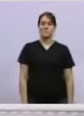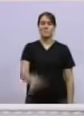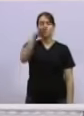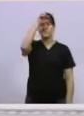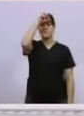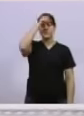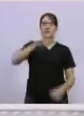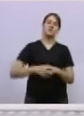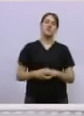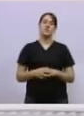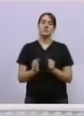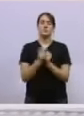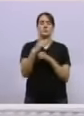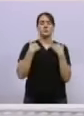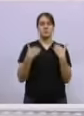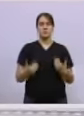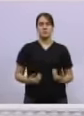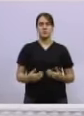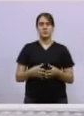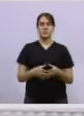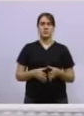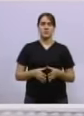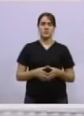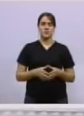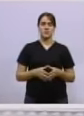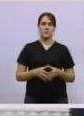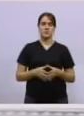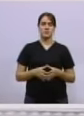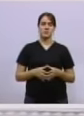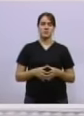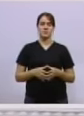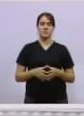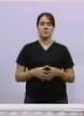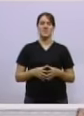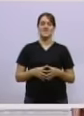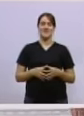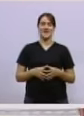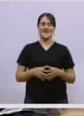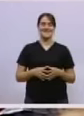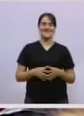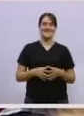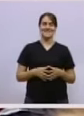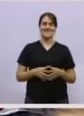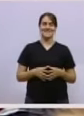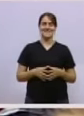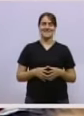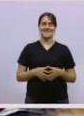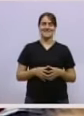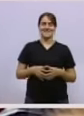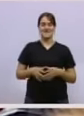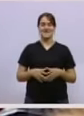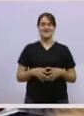Aprenda com a musculatura que você tem. Tá certo que ela tá escondida, tá muito aí embaixo, mas você tem. Tá igual o rapaz, né? Falou: